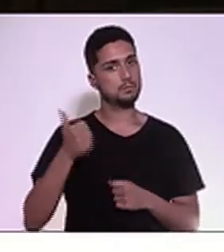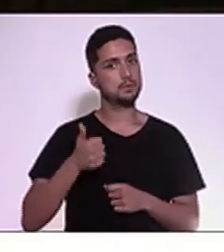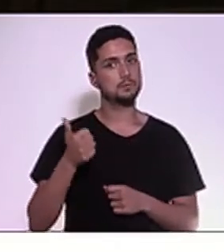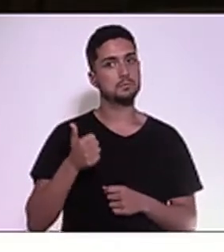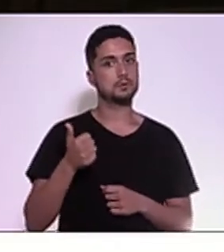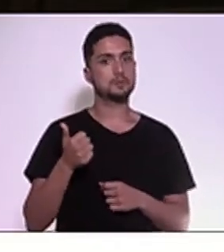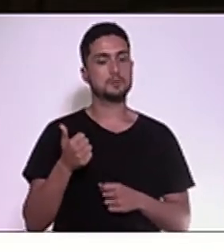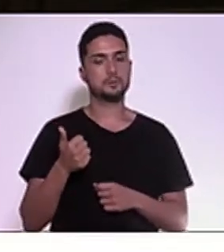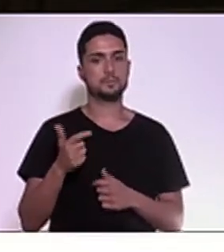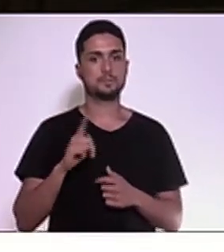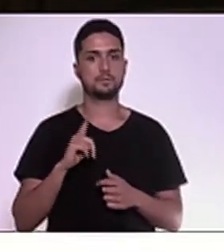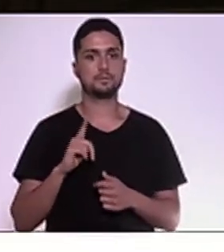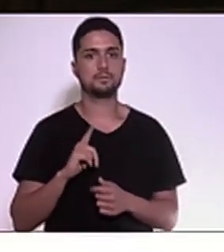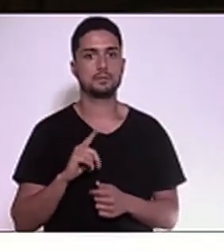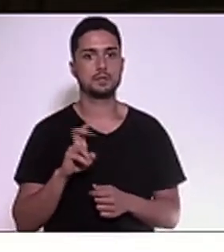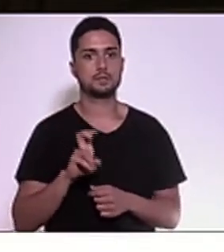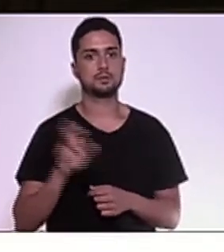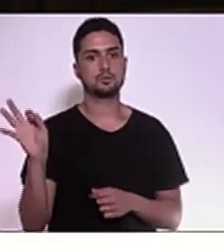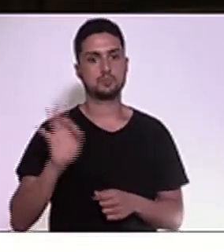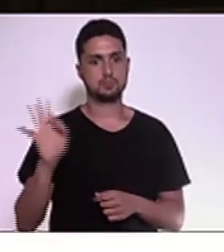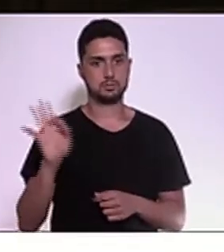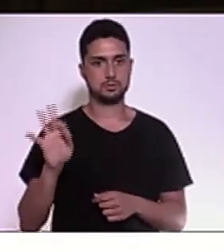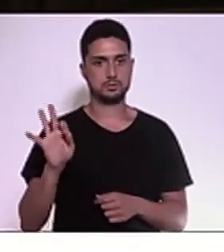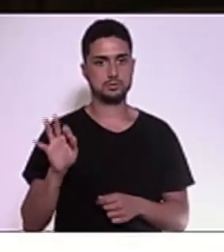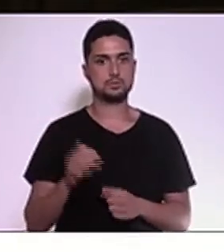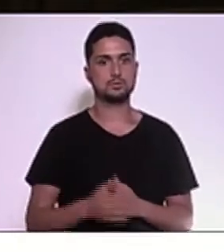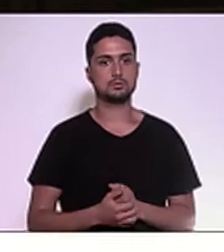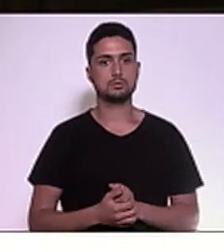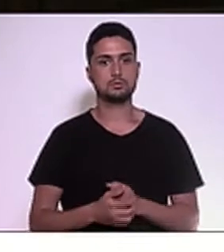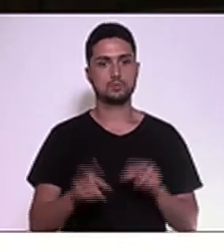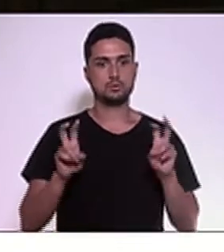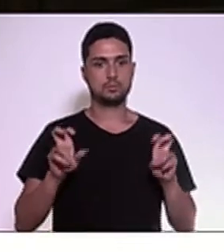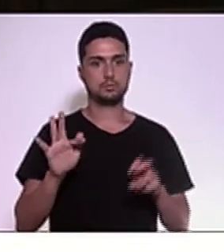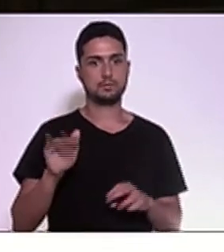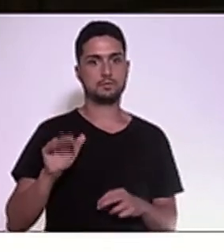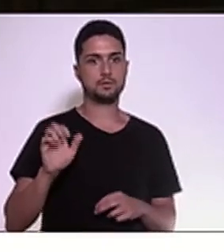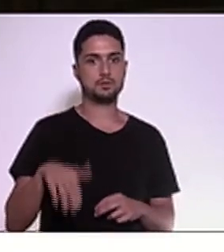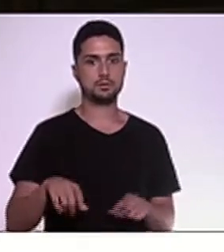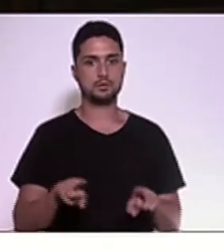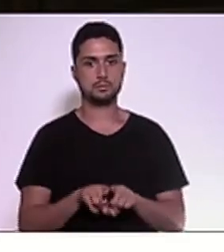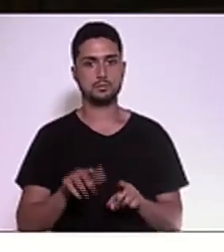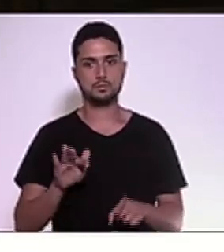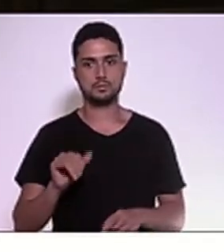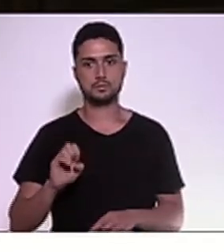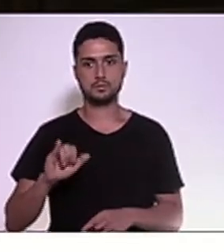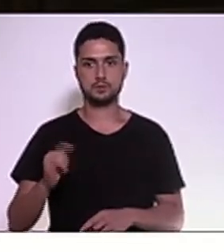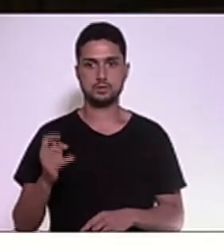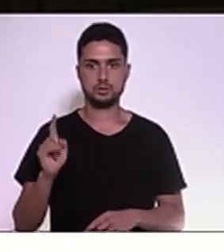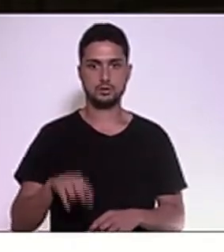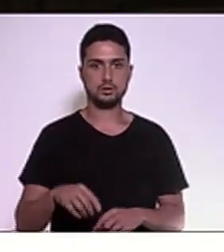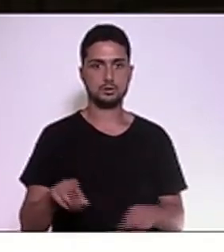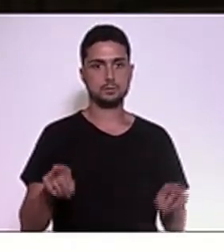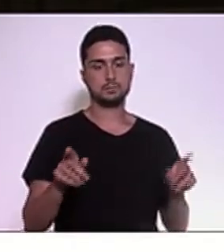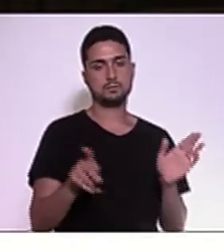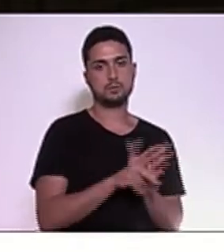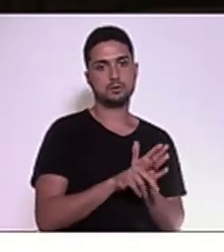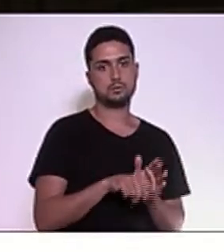quem primeiro consagrou os 5% vinculados ao FECAM e ao FISED foi a Constituição,